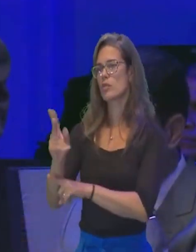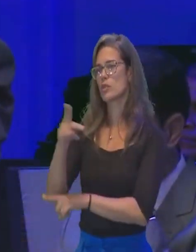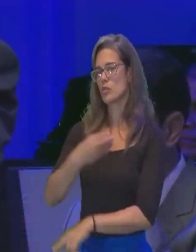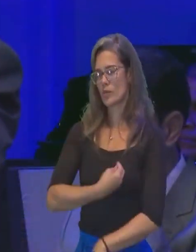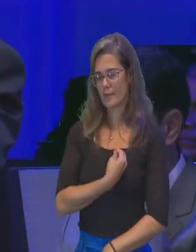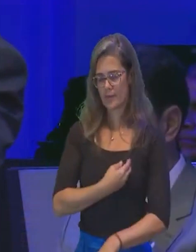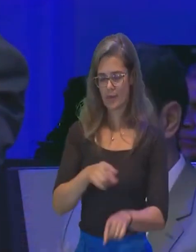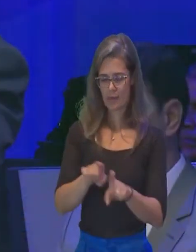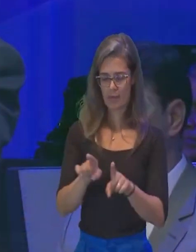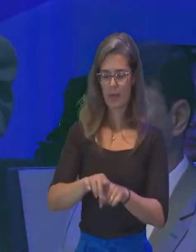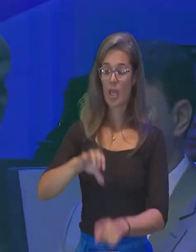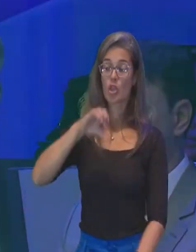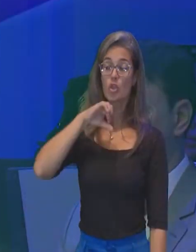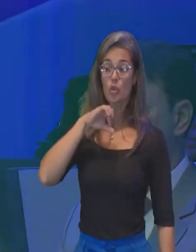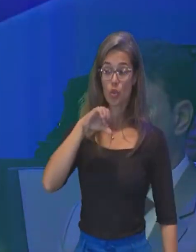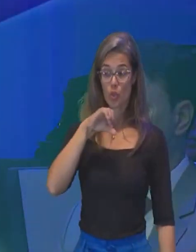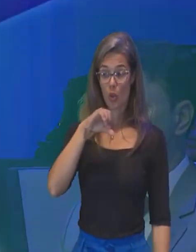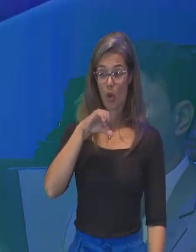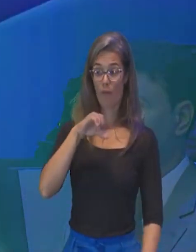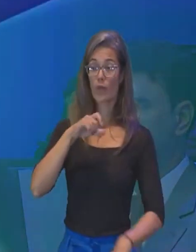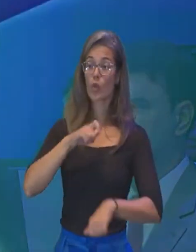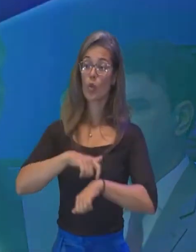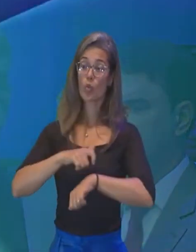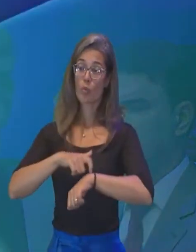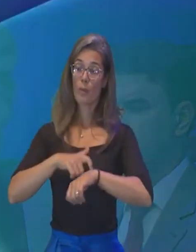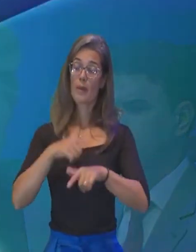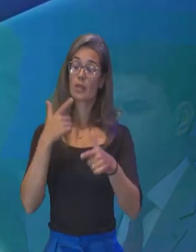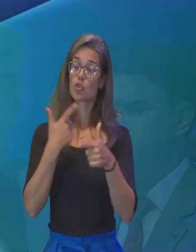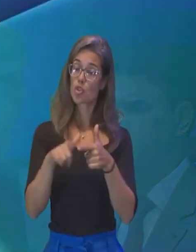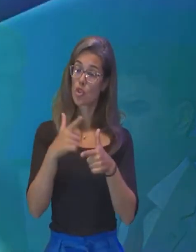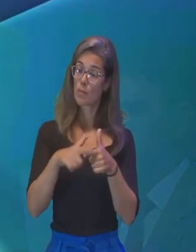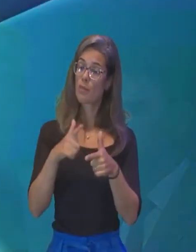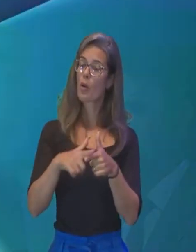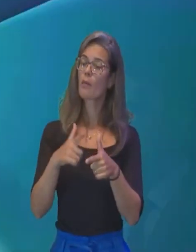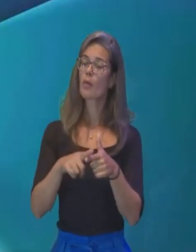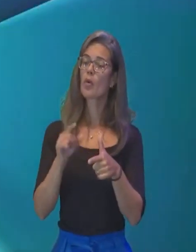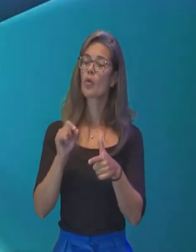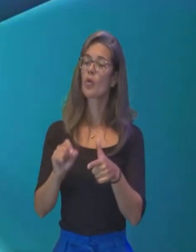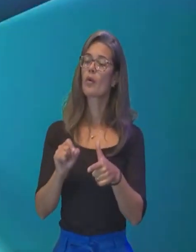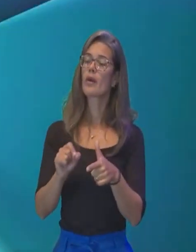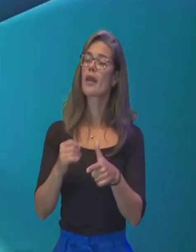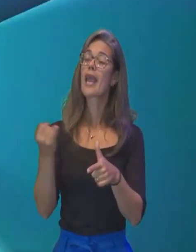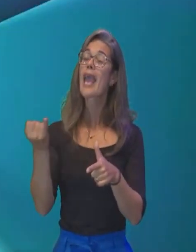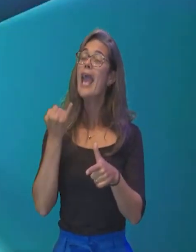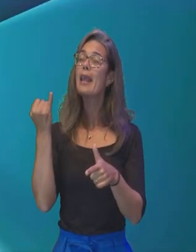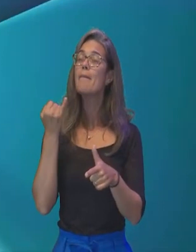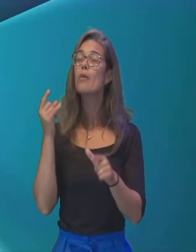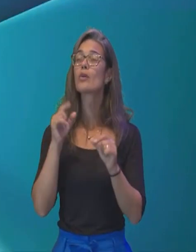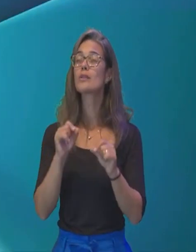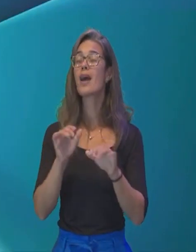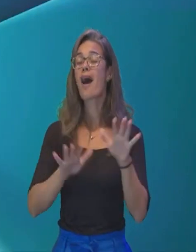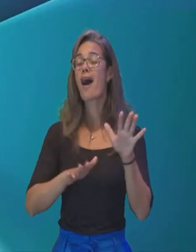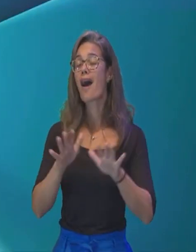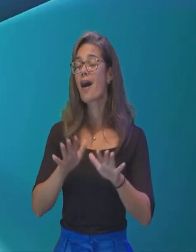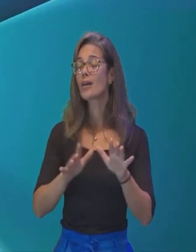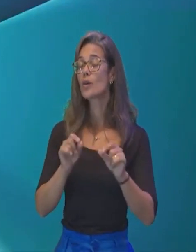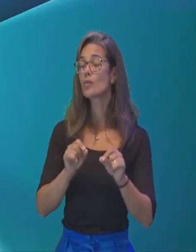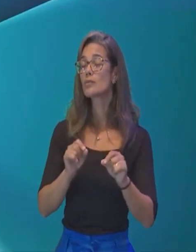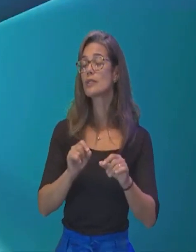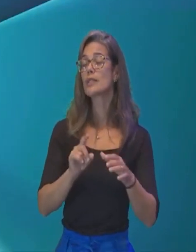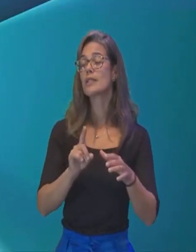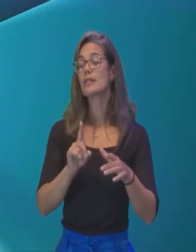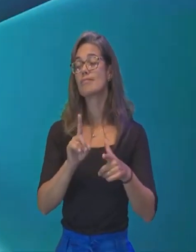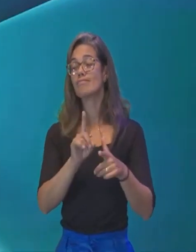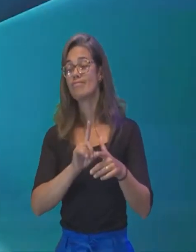9. Nas situações de crise, às vezes, é importante uma retirada estratégica.